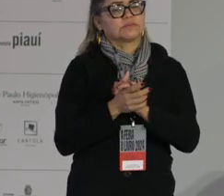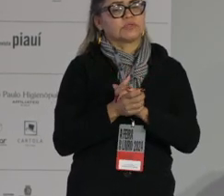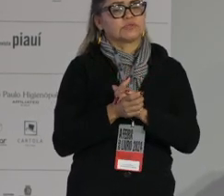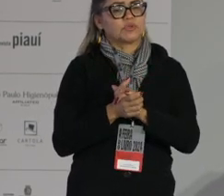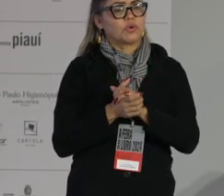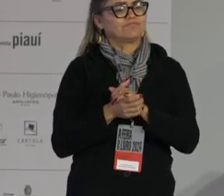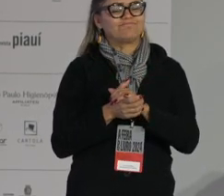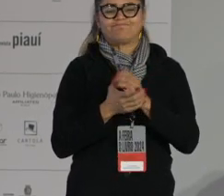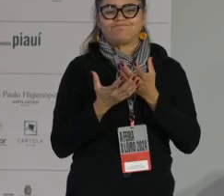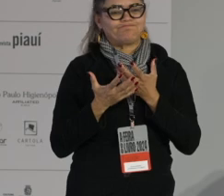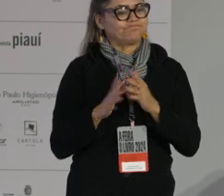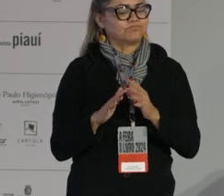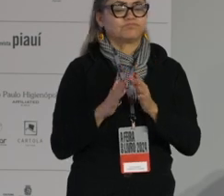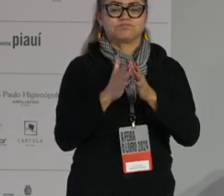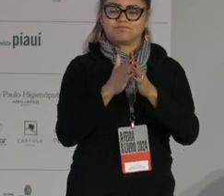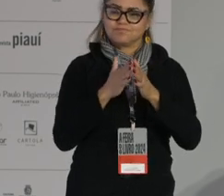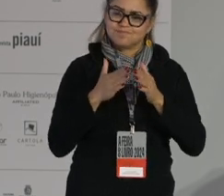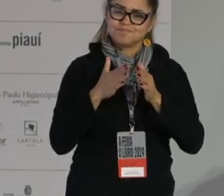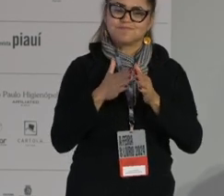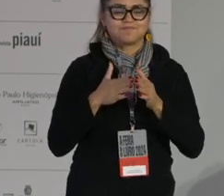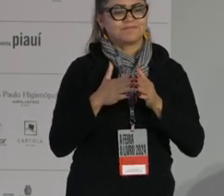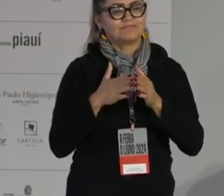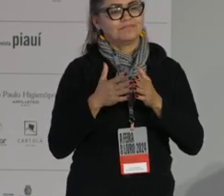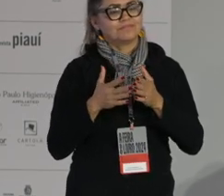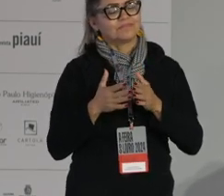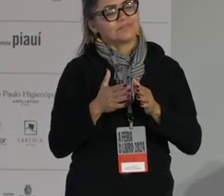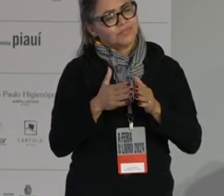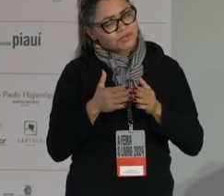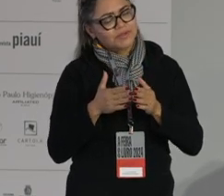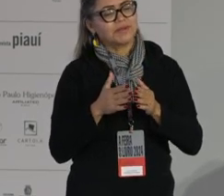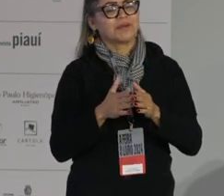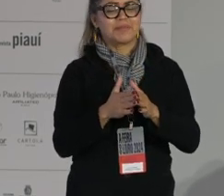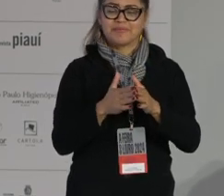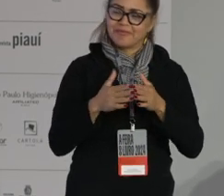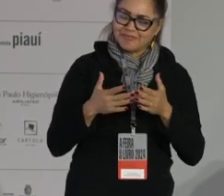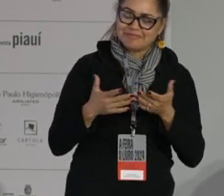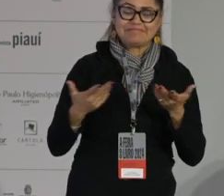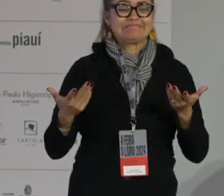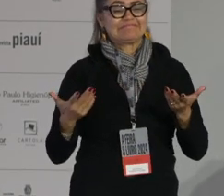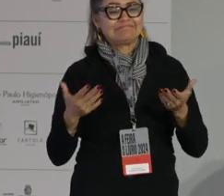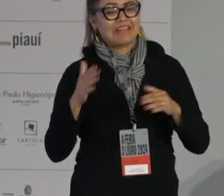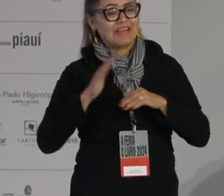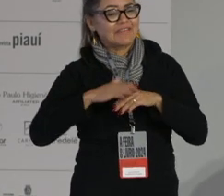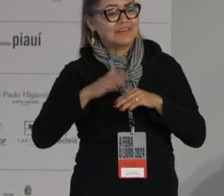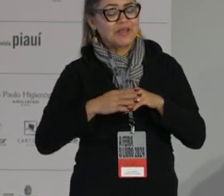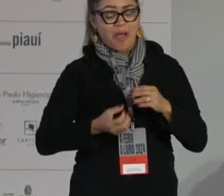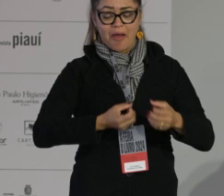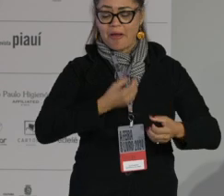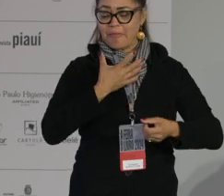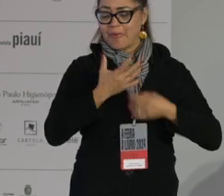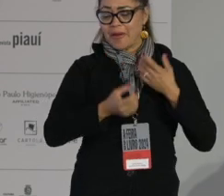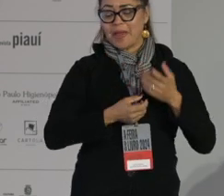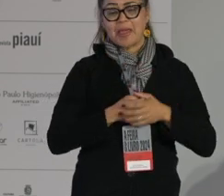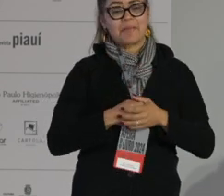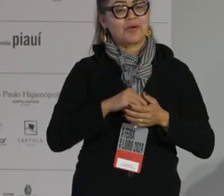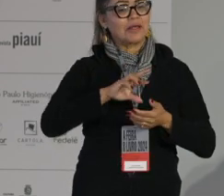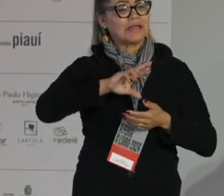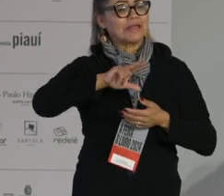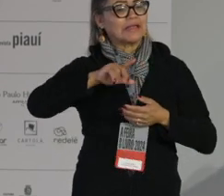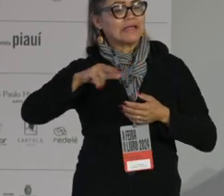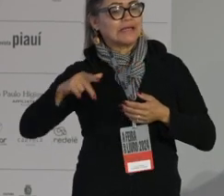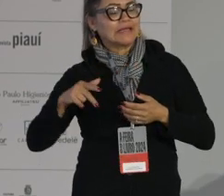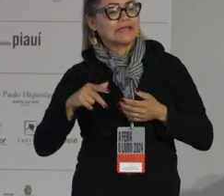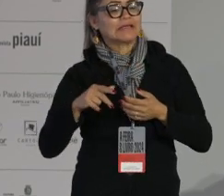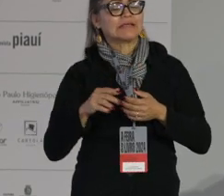com o ChatGPT, pediam: por favor, você poderia, por obséquio, fazer um poema em decassílabos sobre